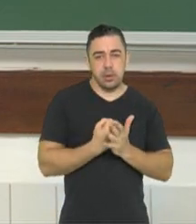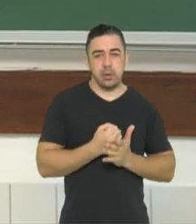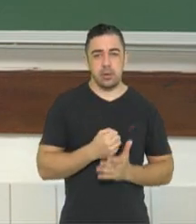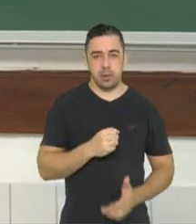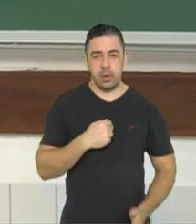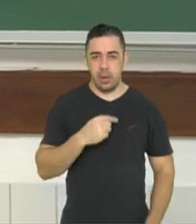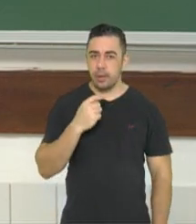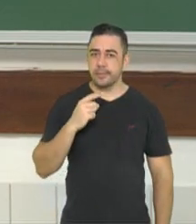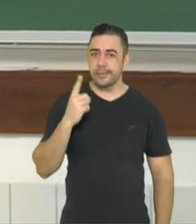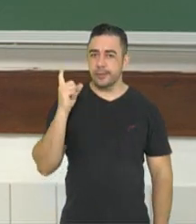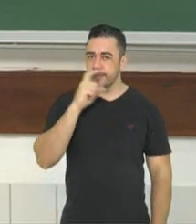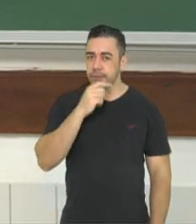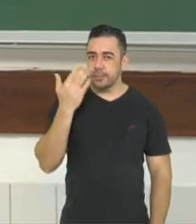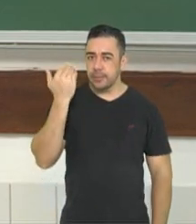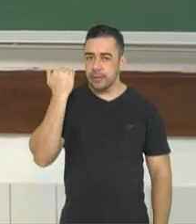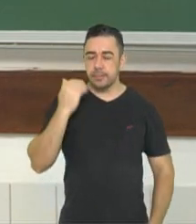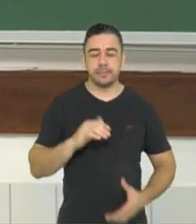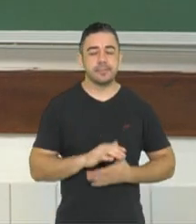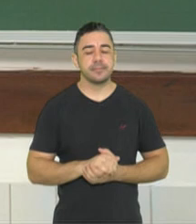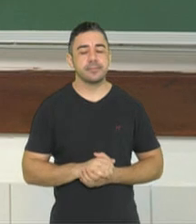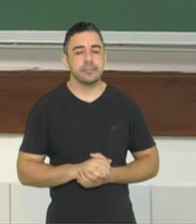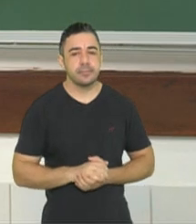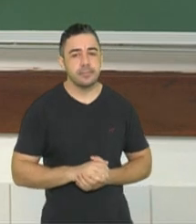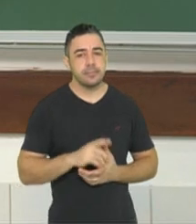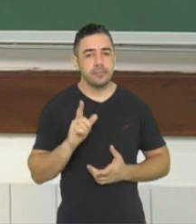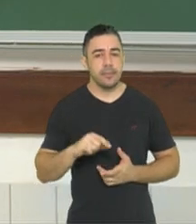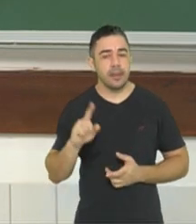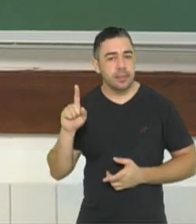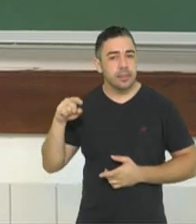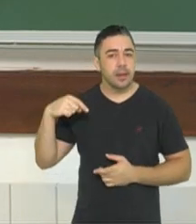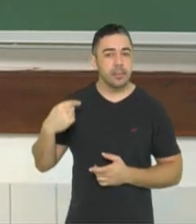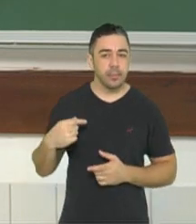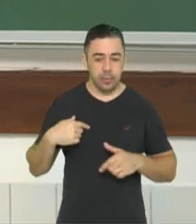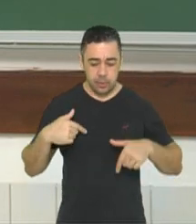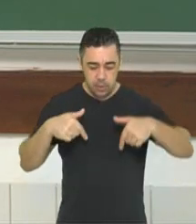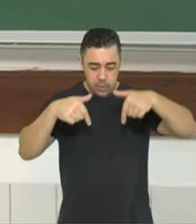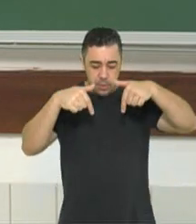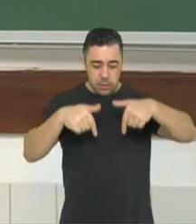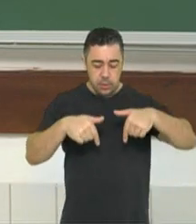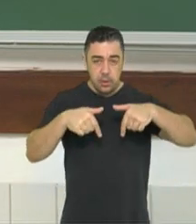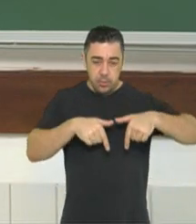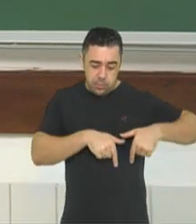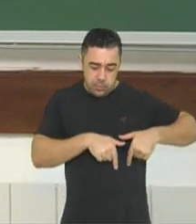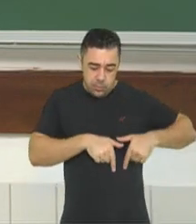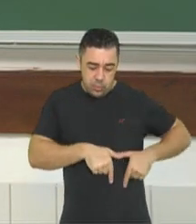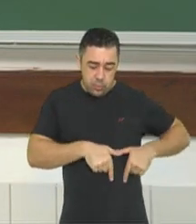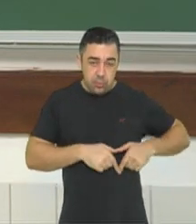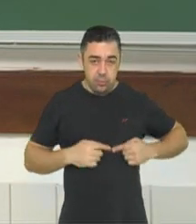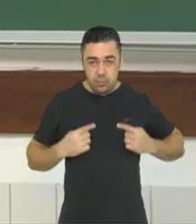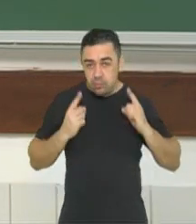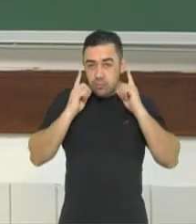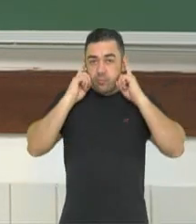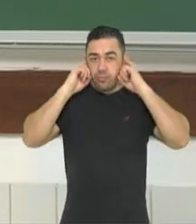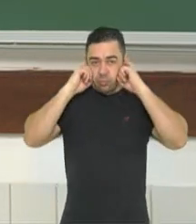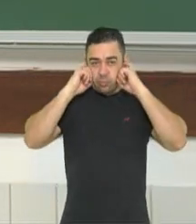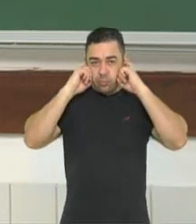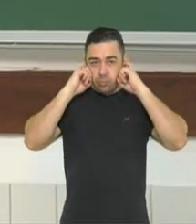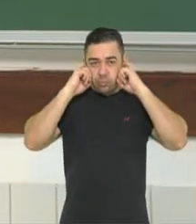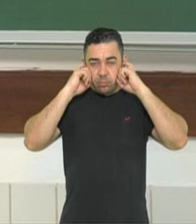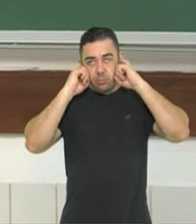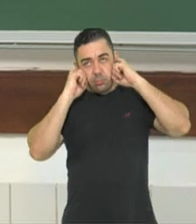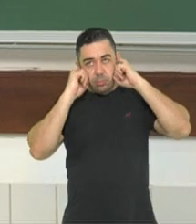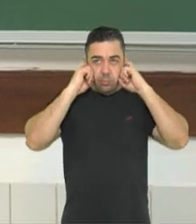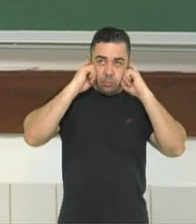Tempos difíceis, né, aqueles. E aí, para poder ouvir no meu Walkman, vocês já ouviram falar disso? Ele